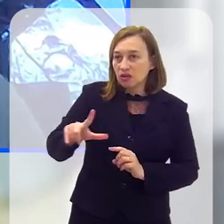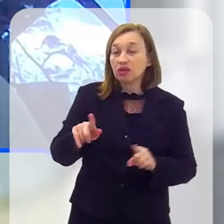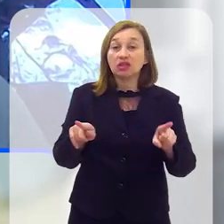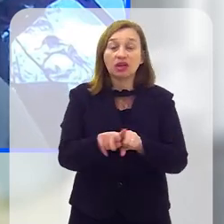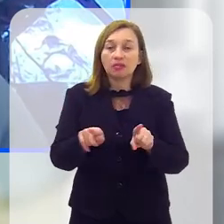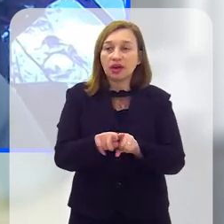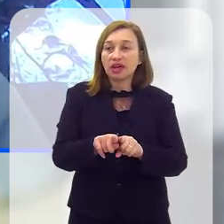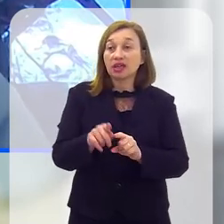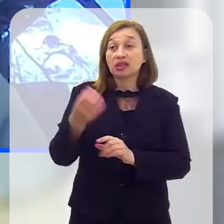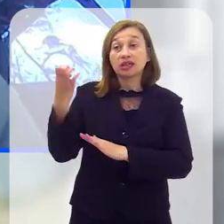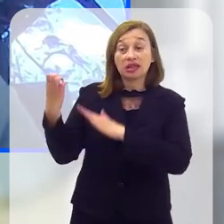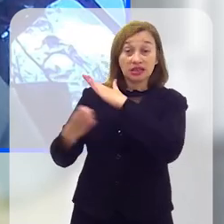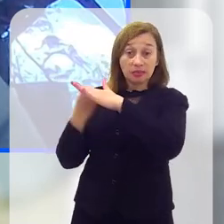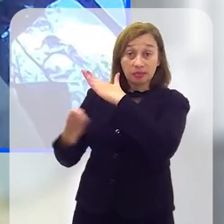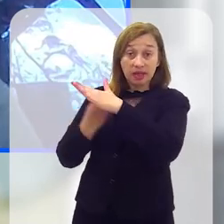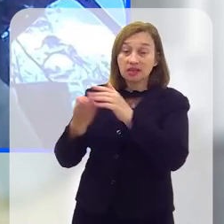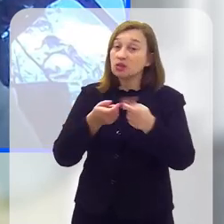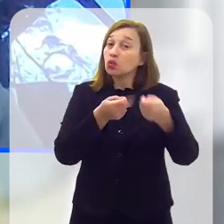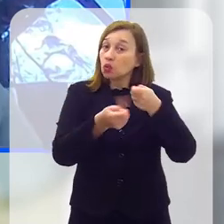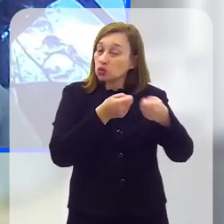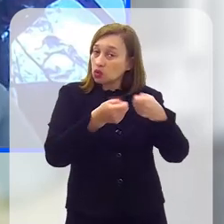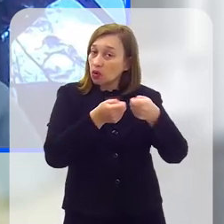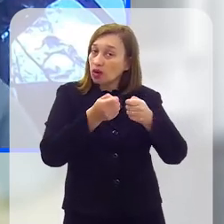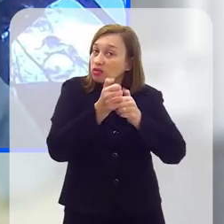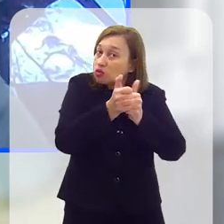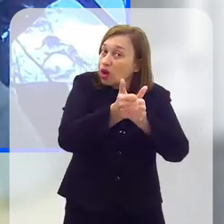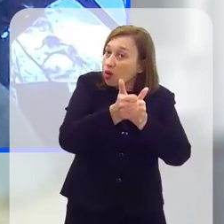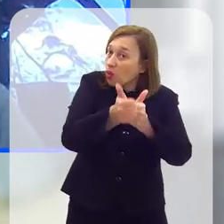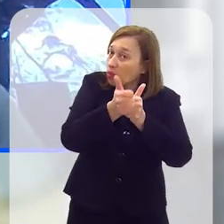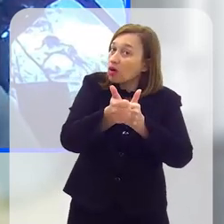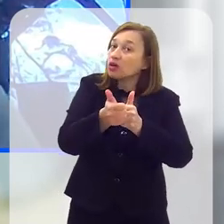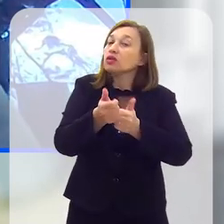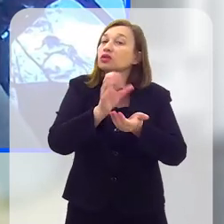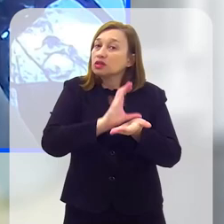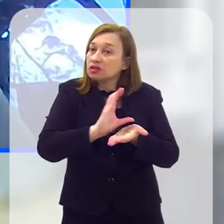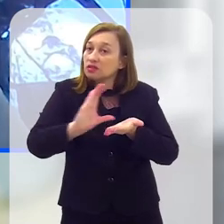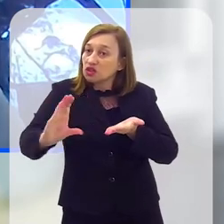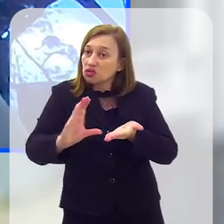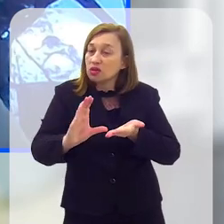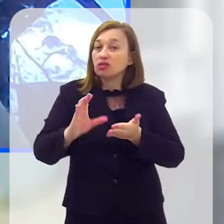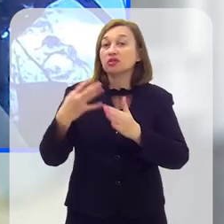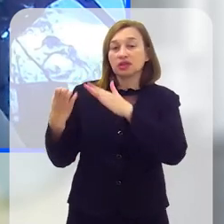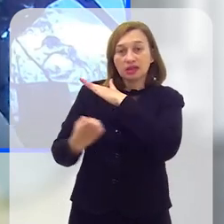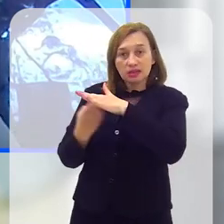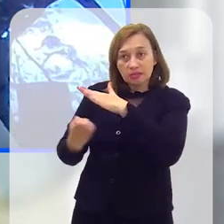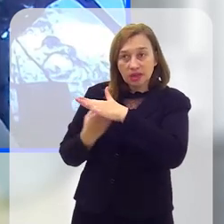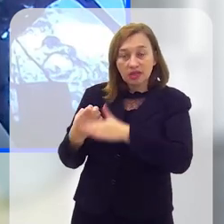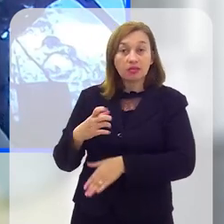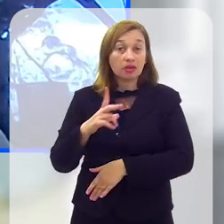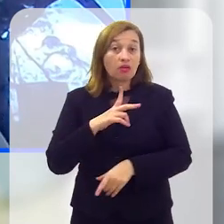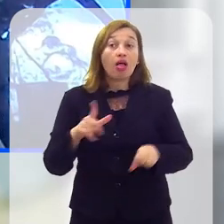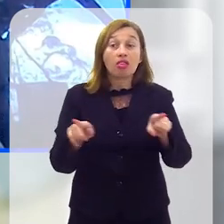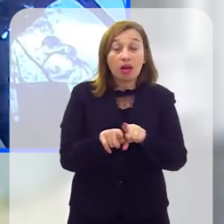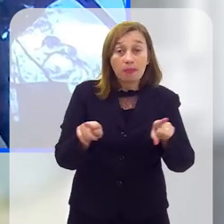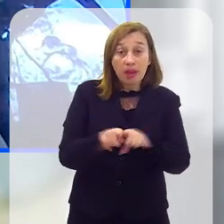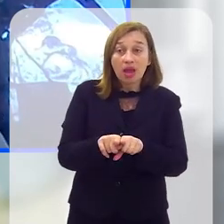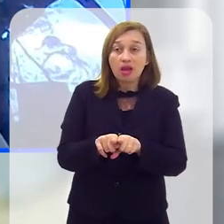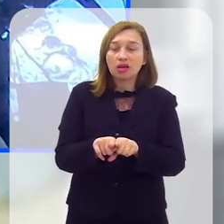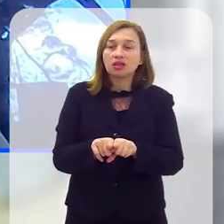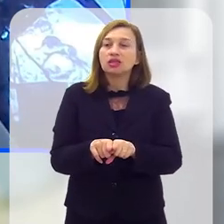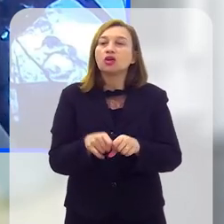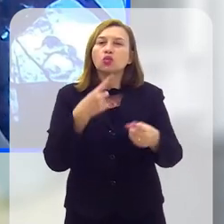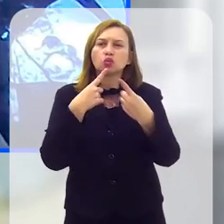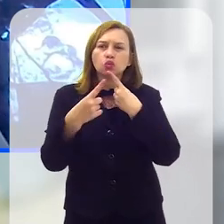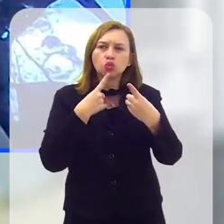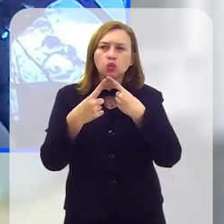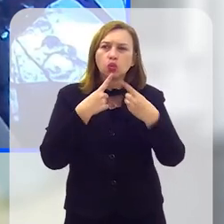agências reguladoras, que no final acabam sendo os grandes entes que acompanham os investimentos dessas concessionárias. Além disso, a gente também